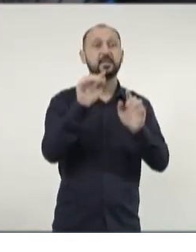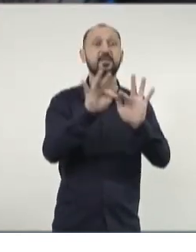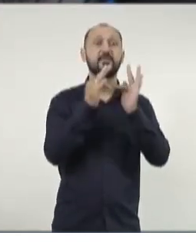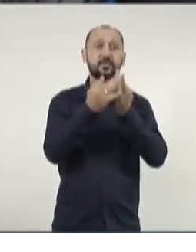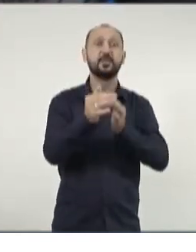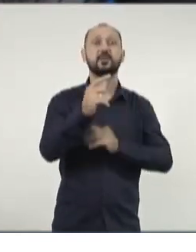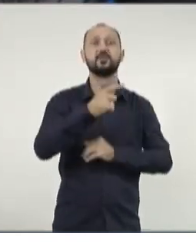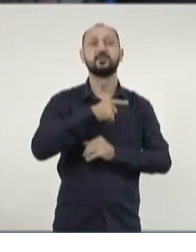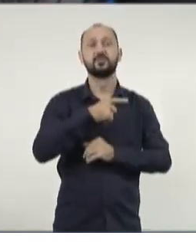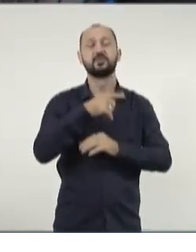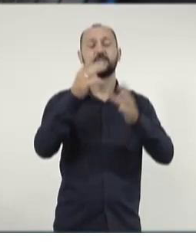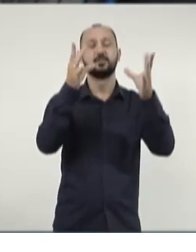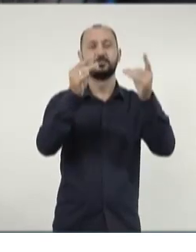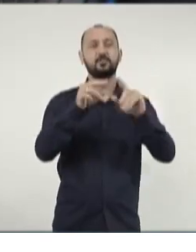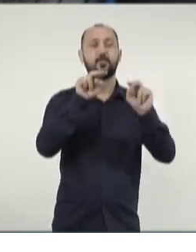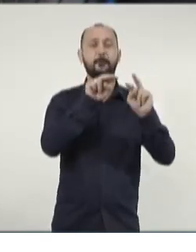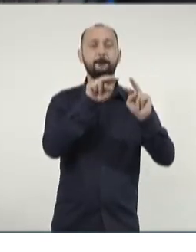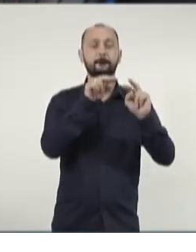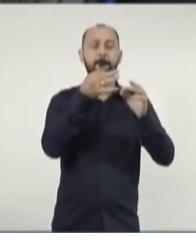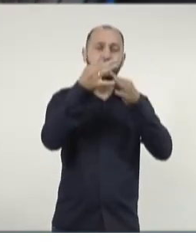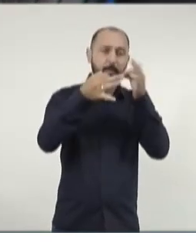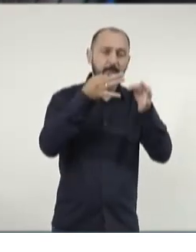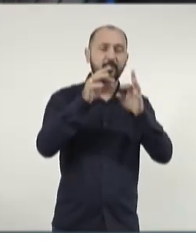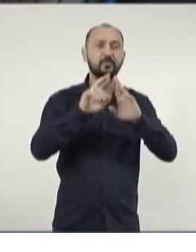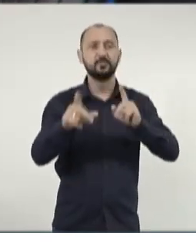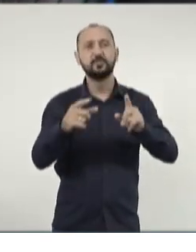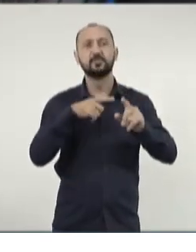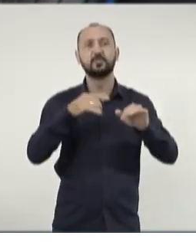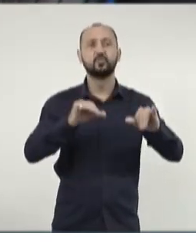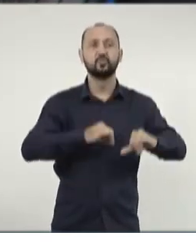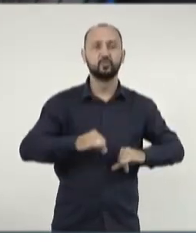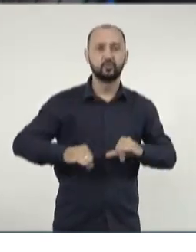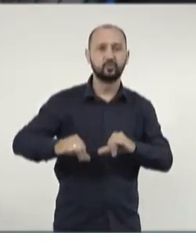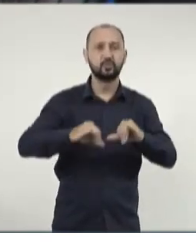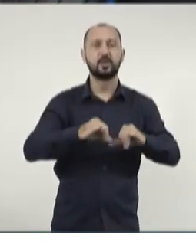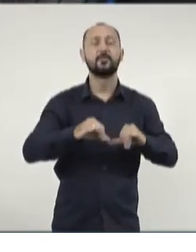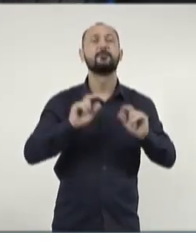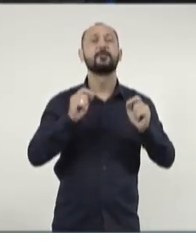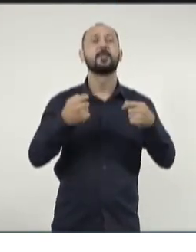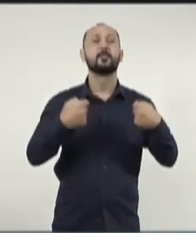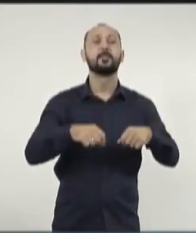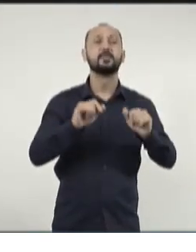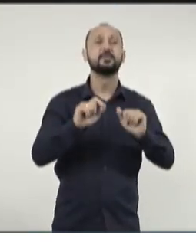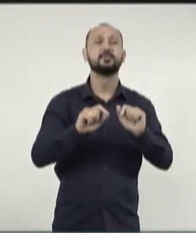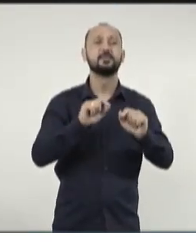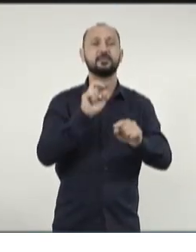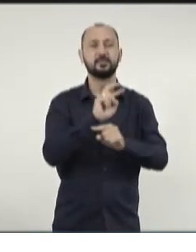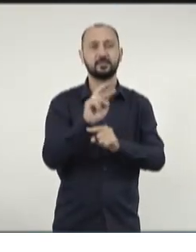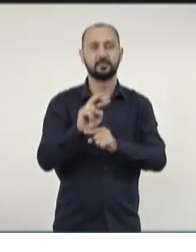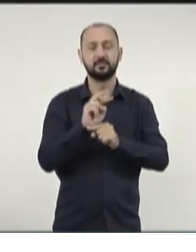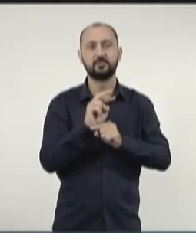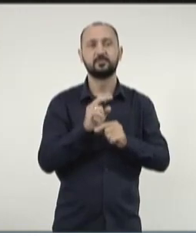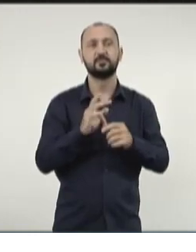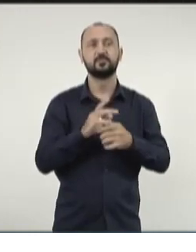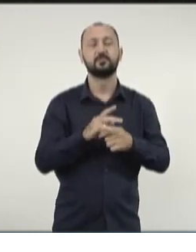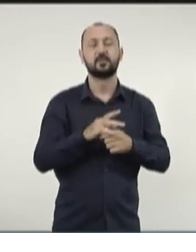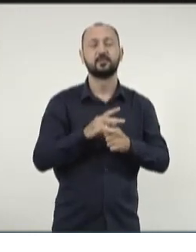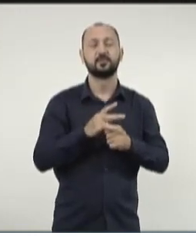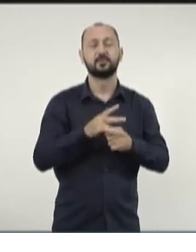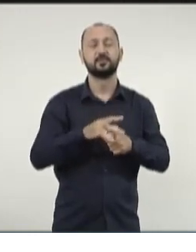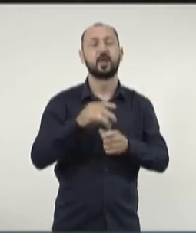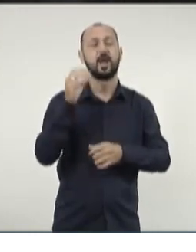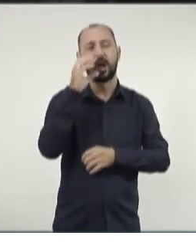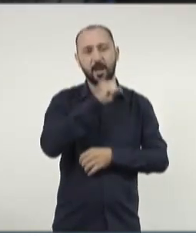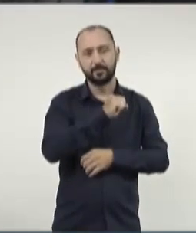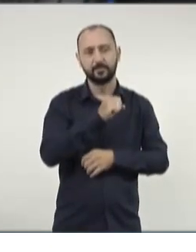E podem ter pontos de vista diferentes, e pode ter sofrimento e tal, que precisa ser cuidado o mais